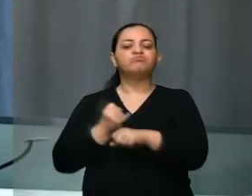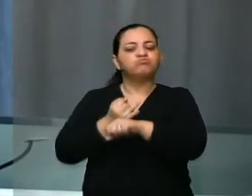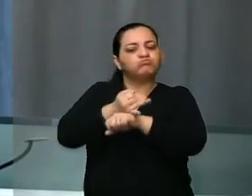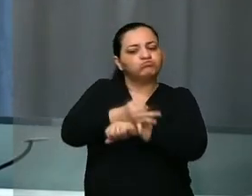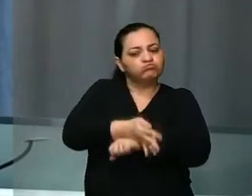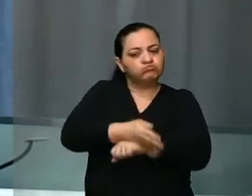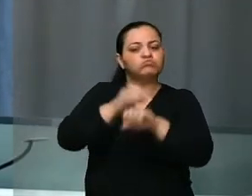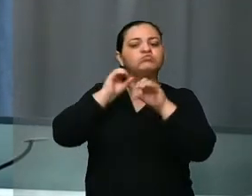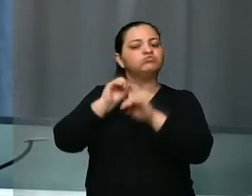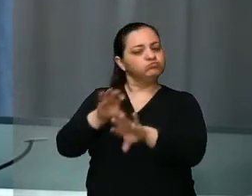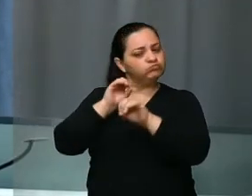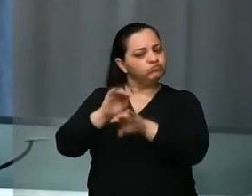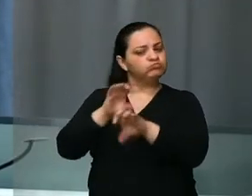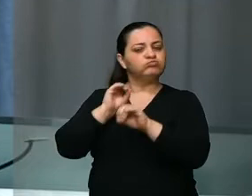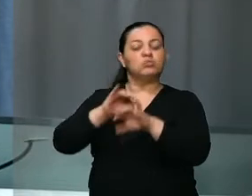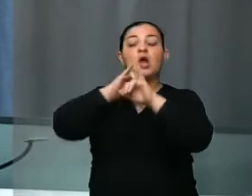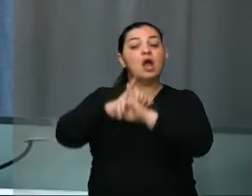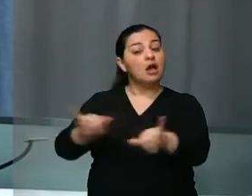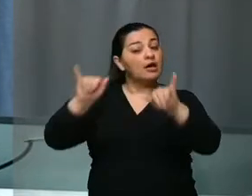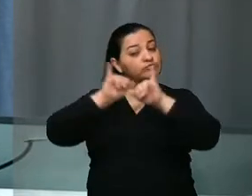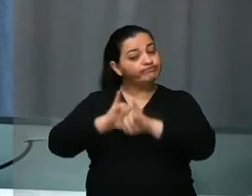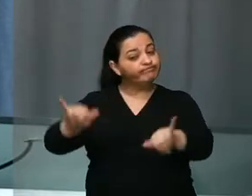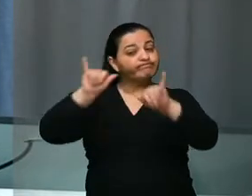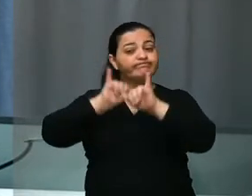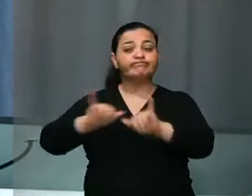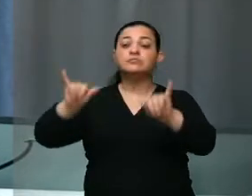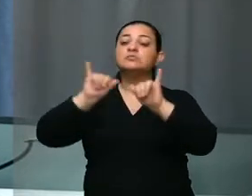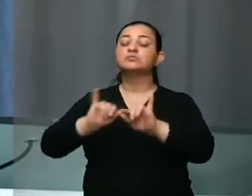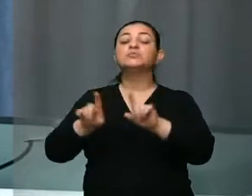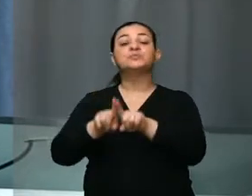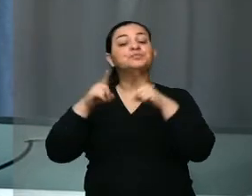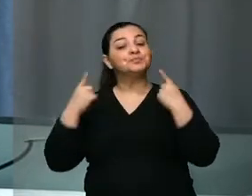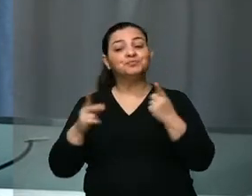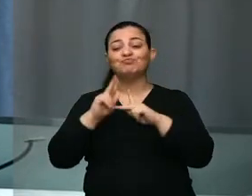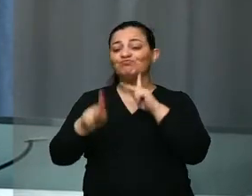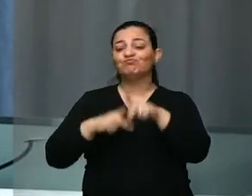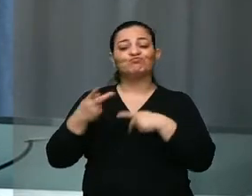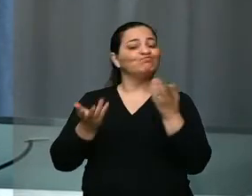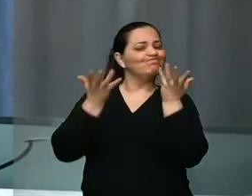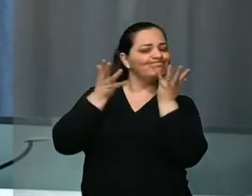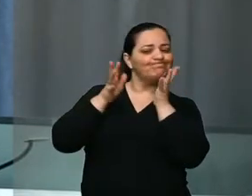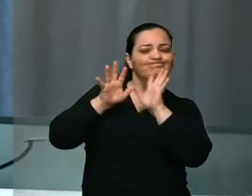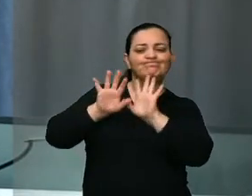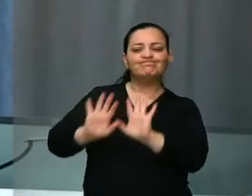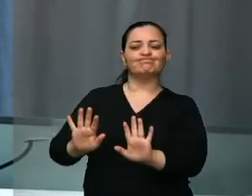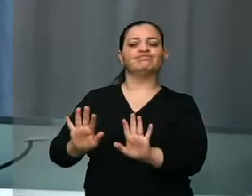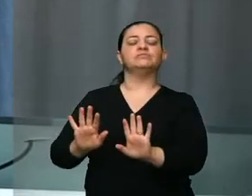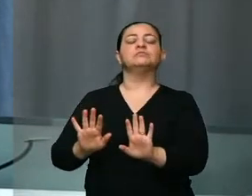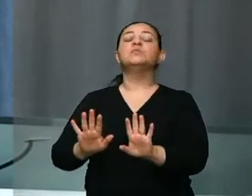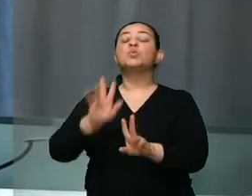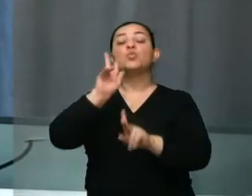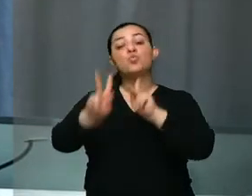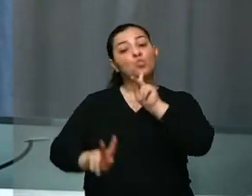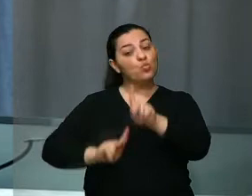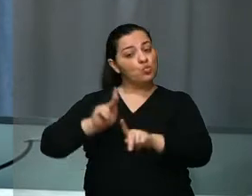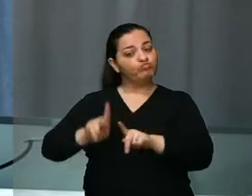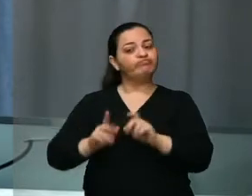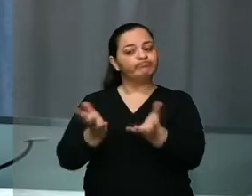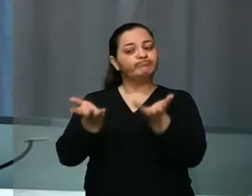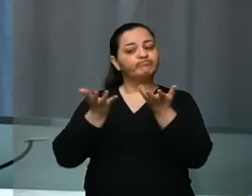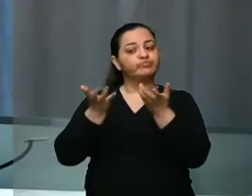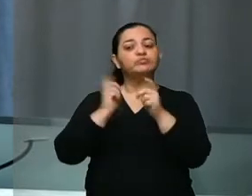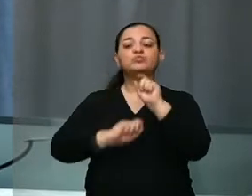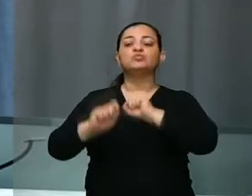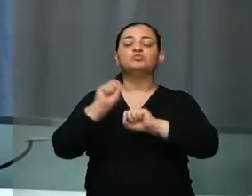alertando falando mas o povo não quis o povo preferiu ficar